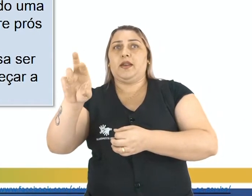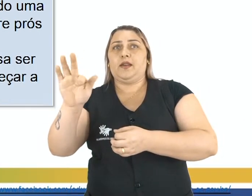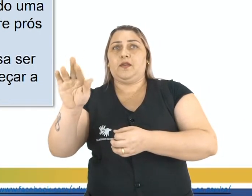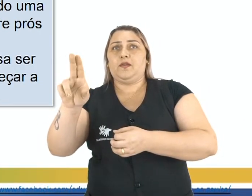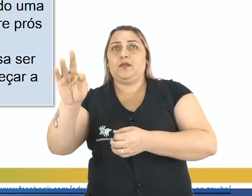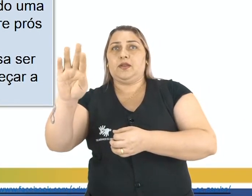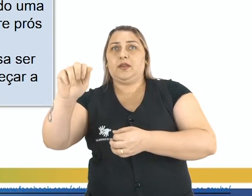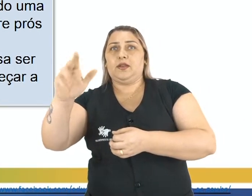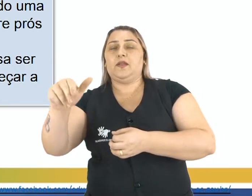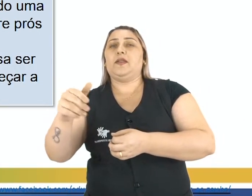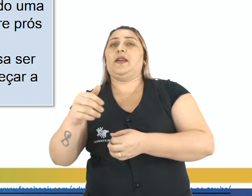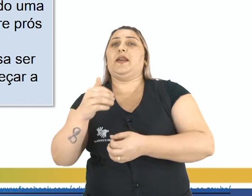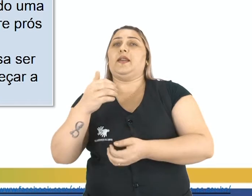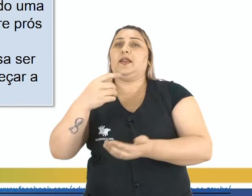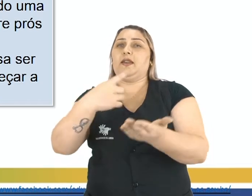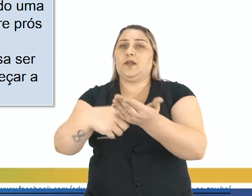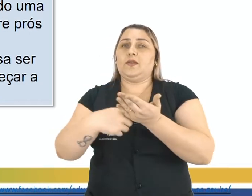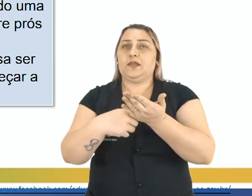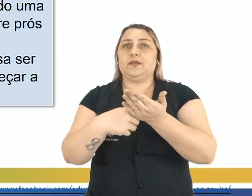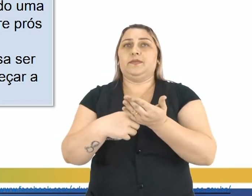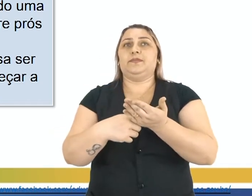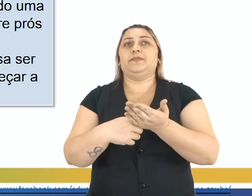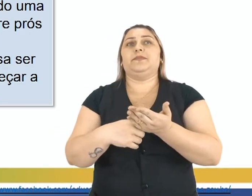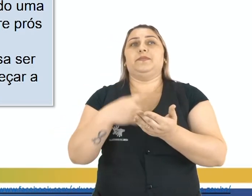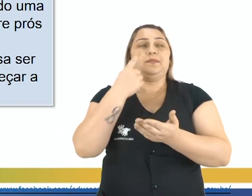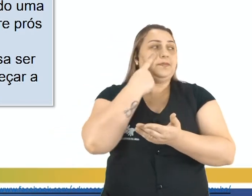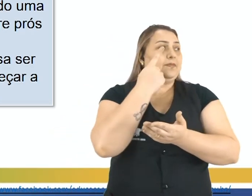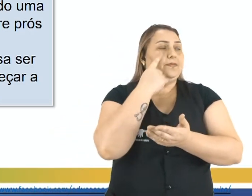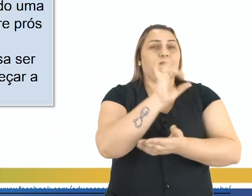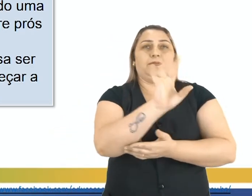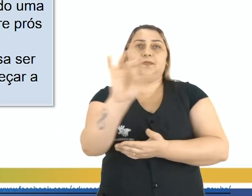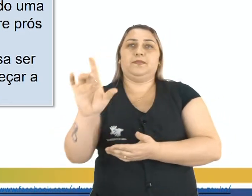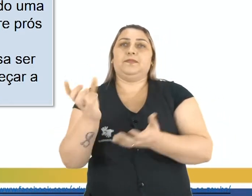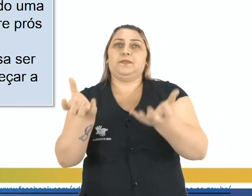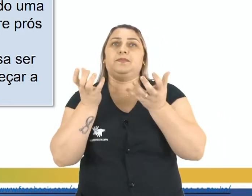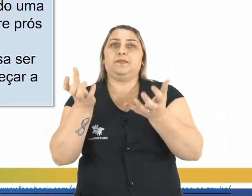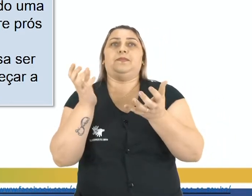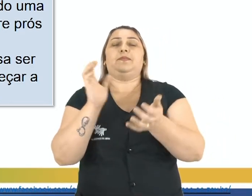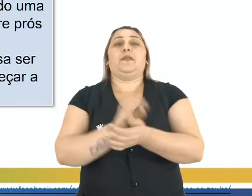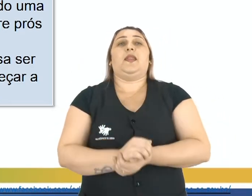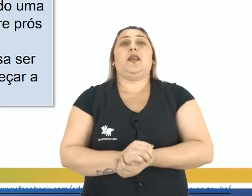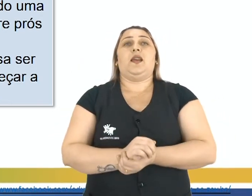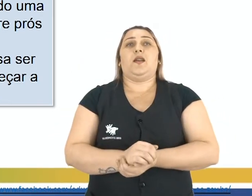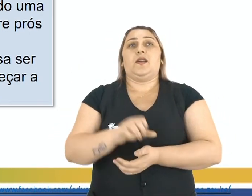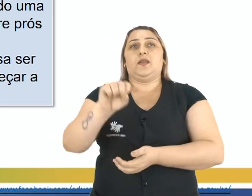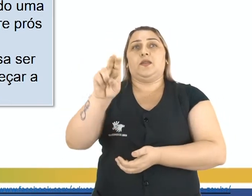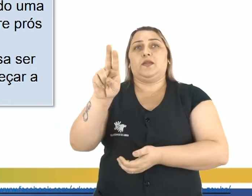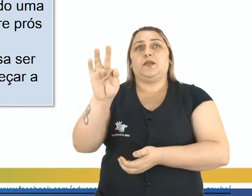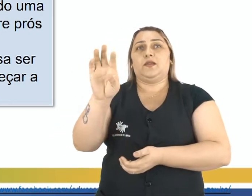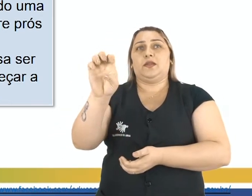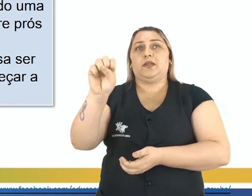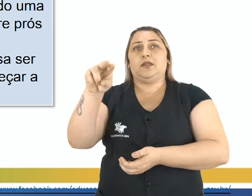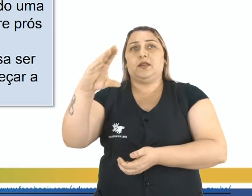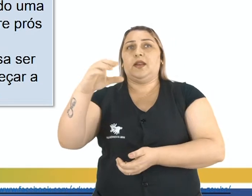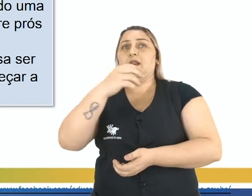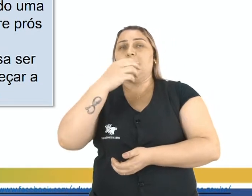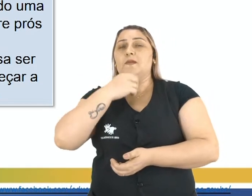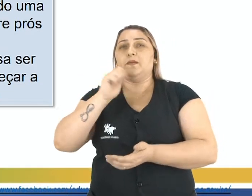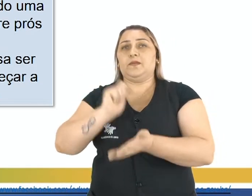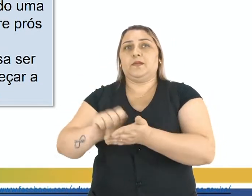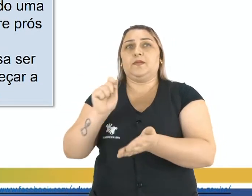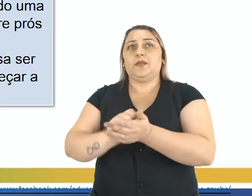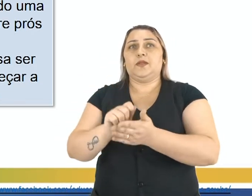refutação e de negociação. Vamos ver o que cada um quer dizer. O de sustentação é quando o autor